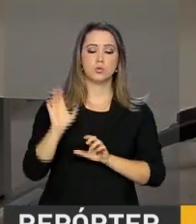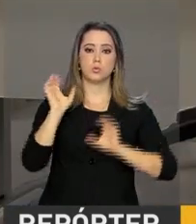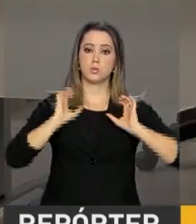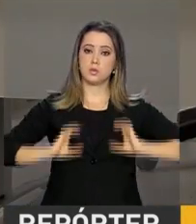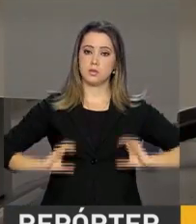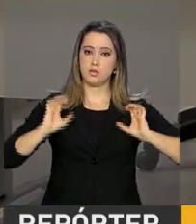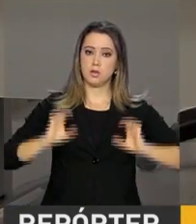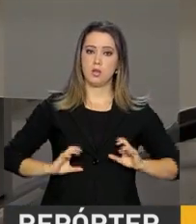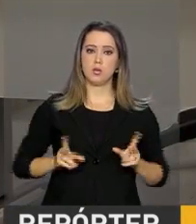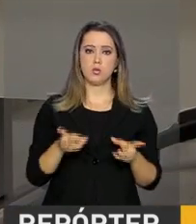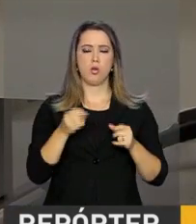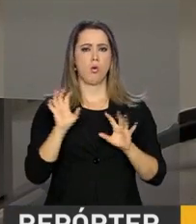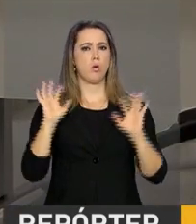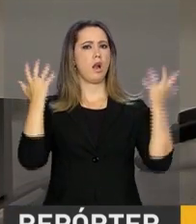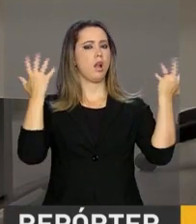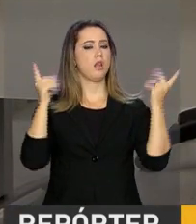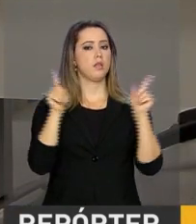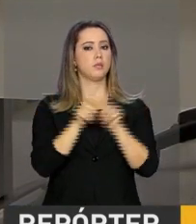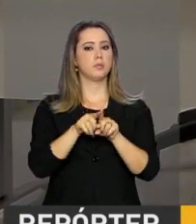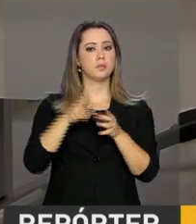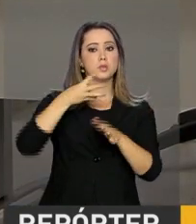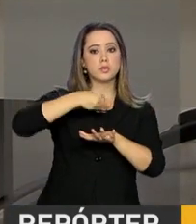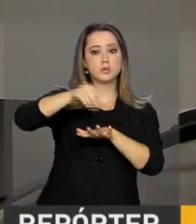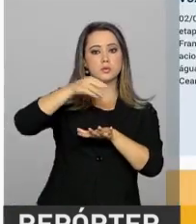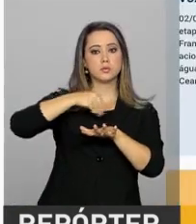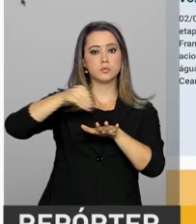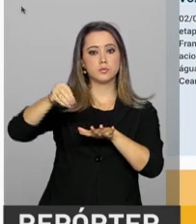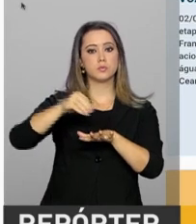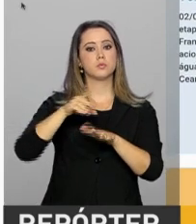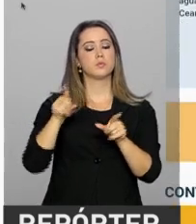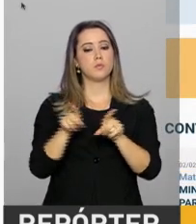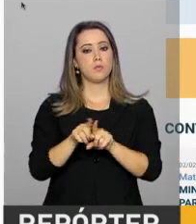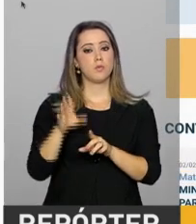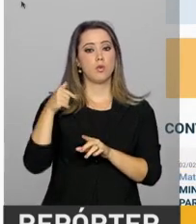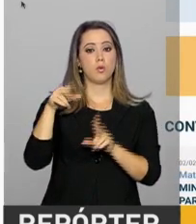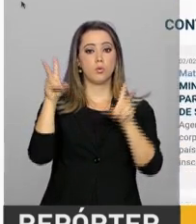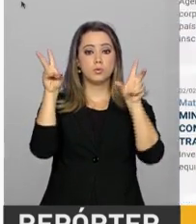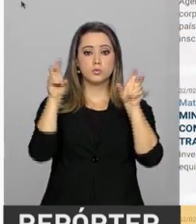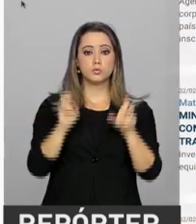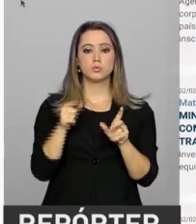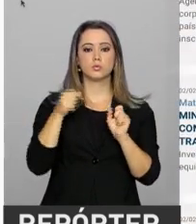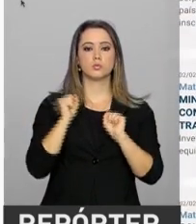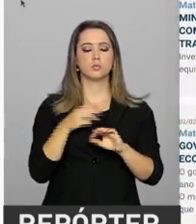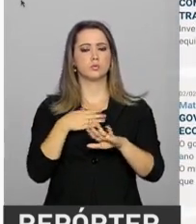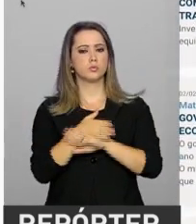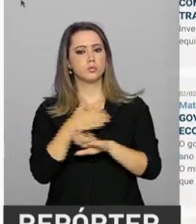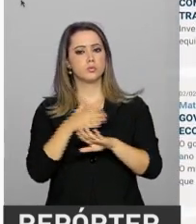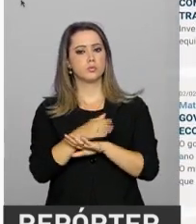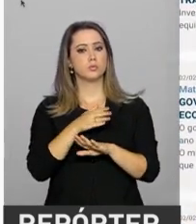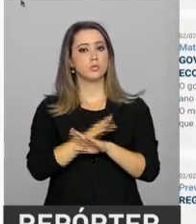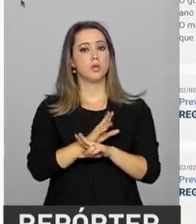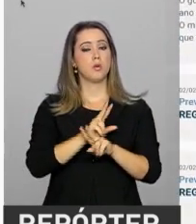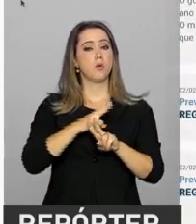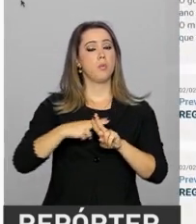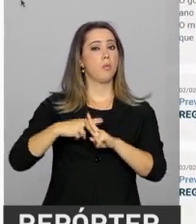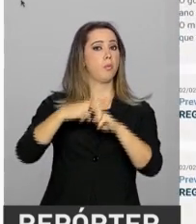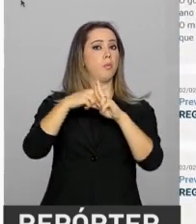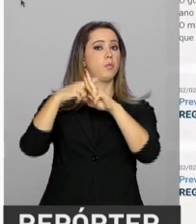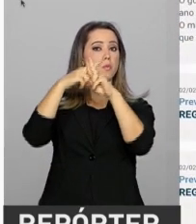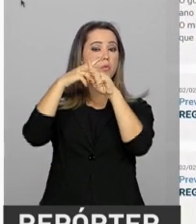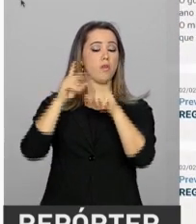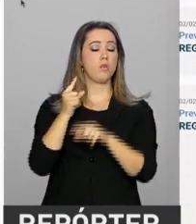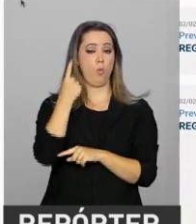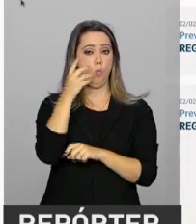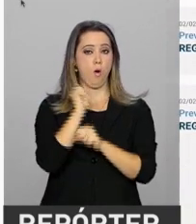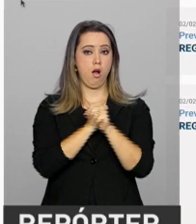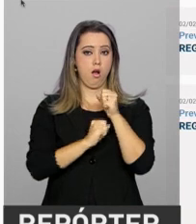previsão do tempo e boletins de notícias o material pode ser acessado via satélite e há pouco mais